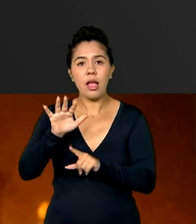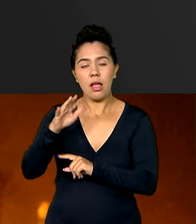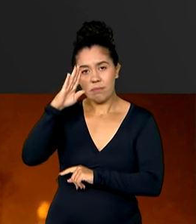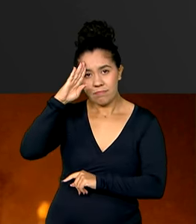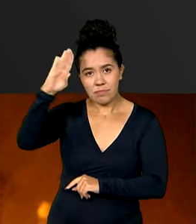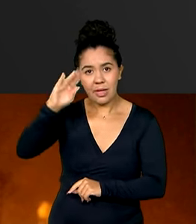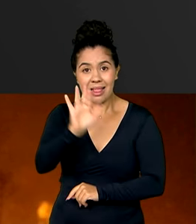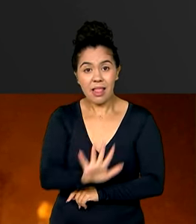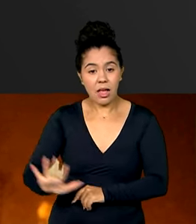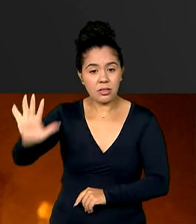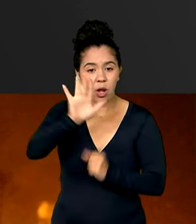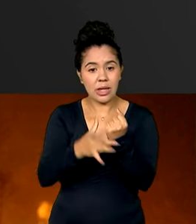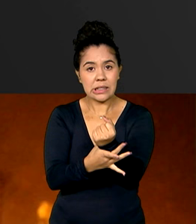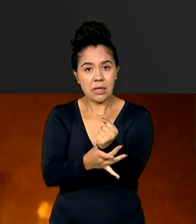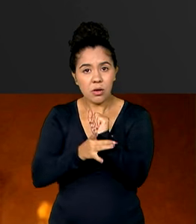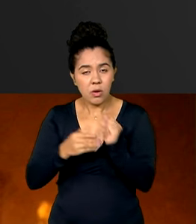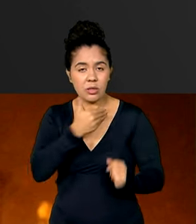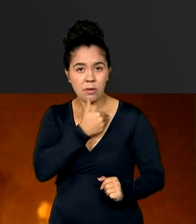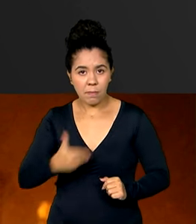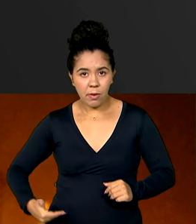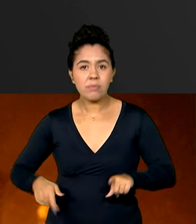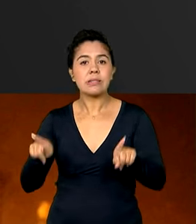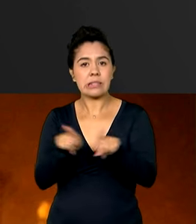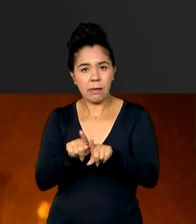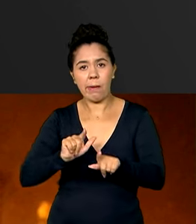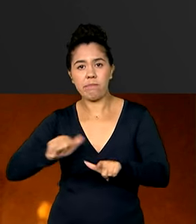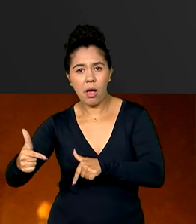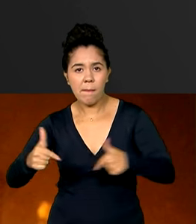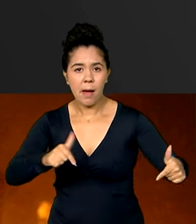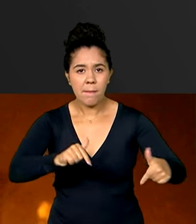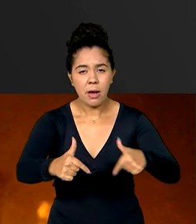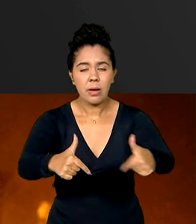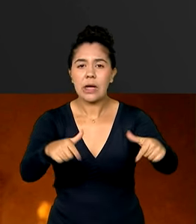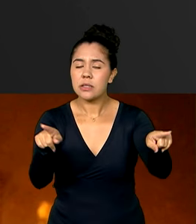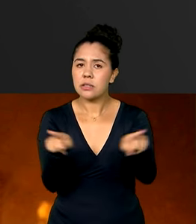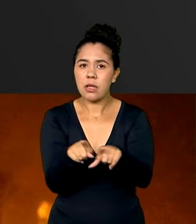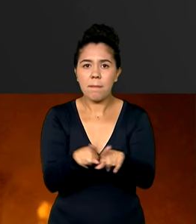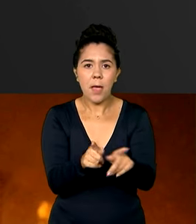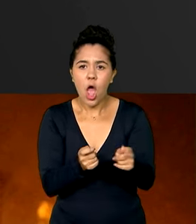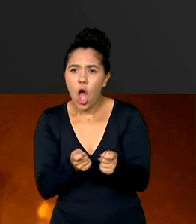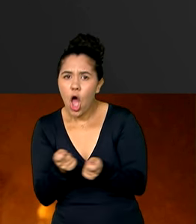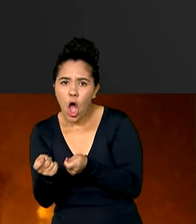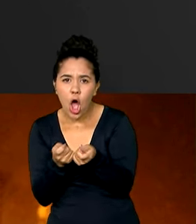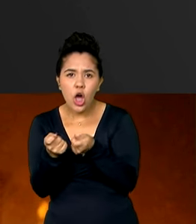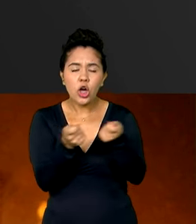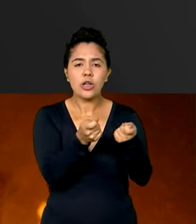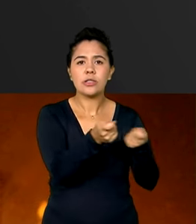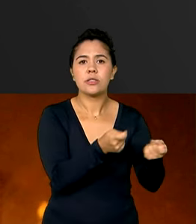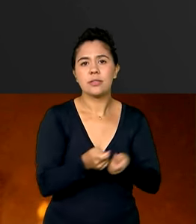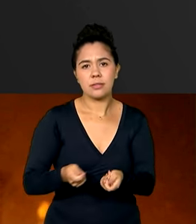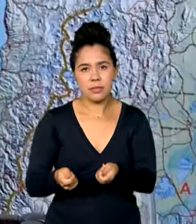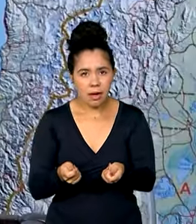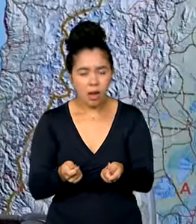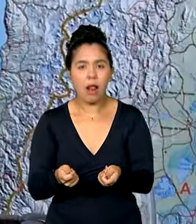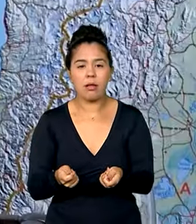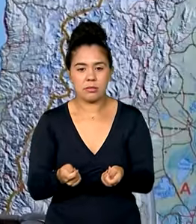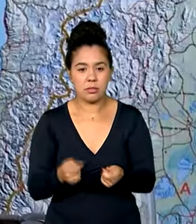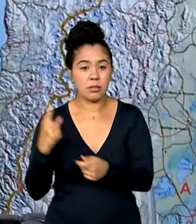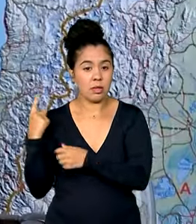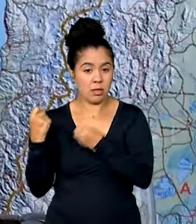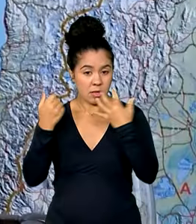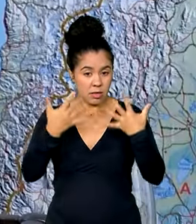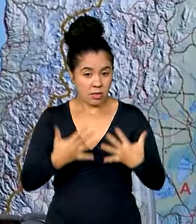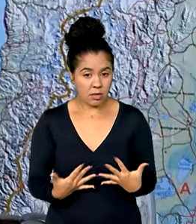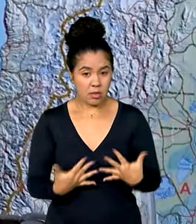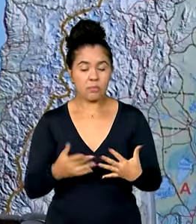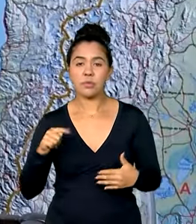a origem dos incêndios. Também foi proibido o uso controlado do fogo para manejo e limpeza de áreas. Nós